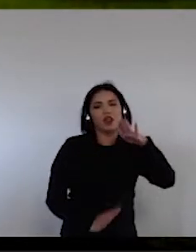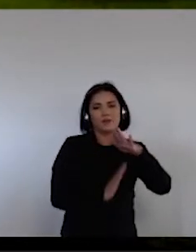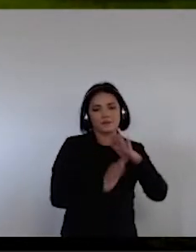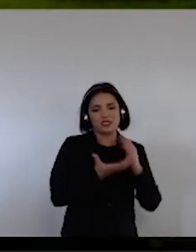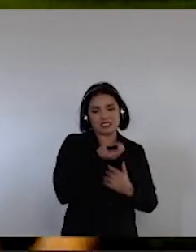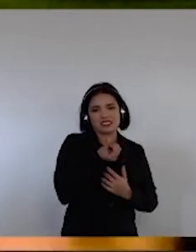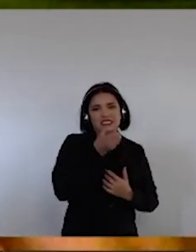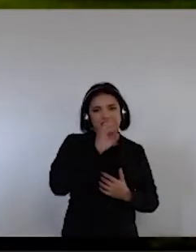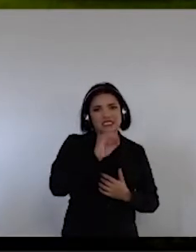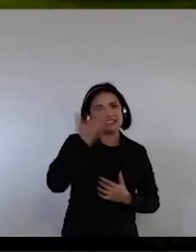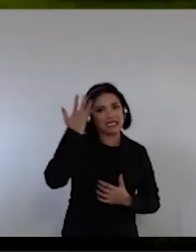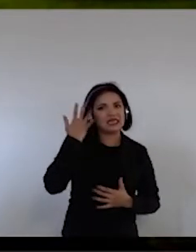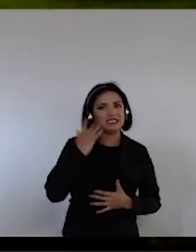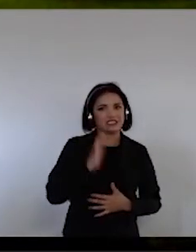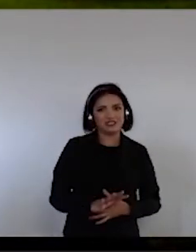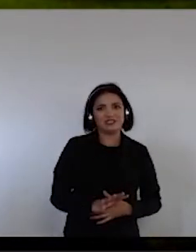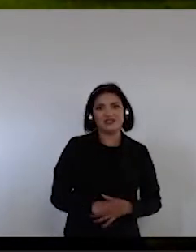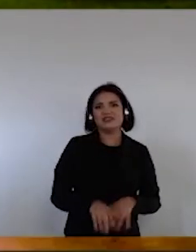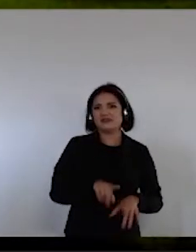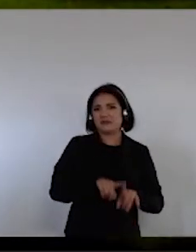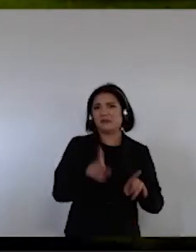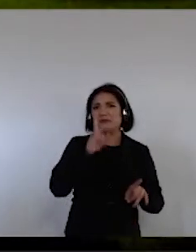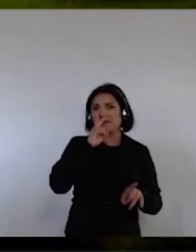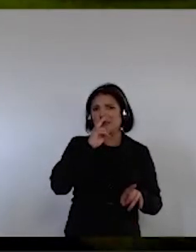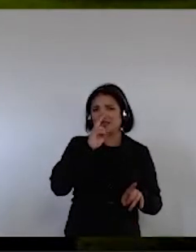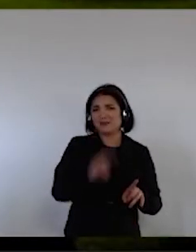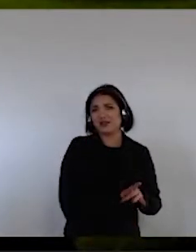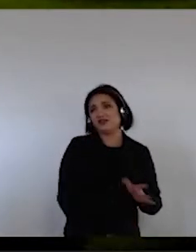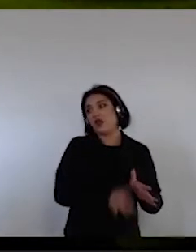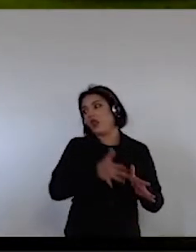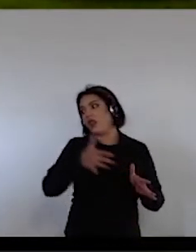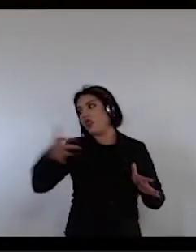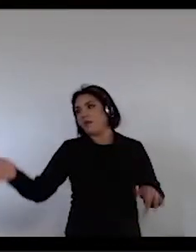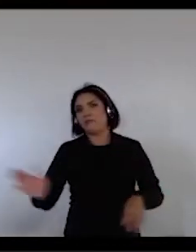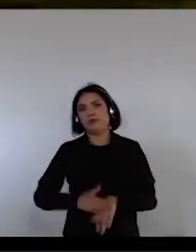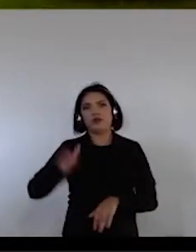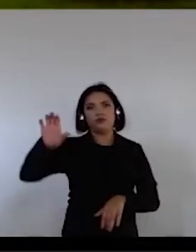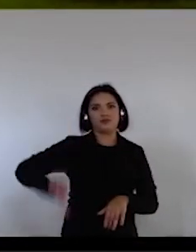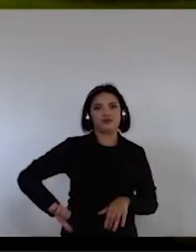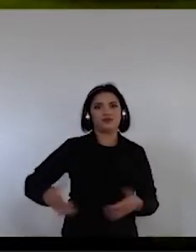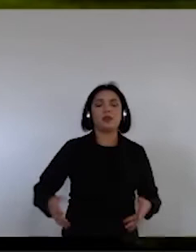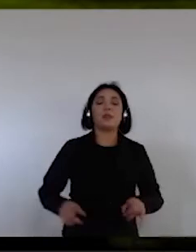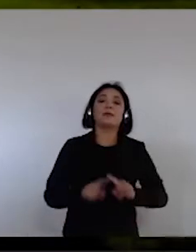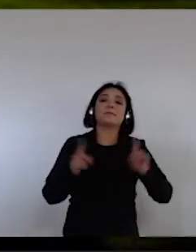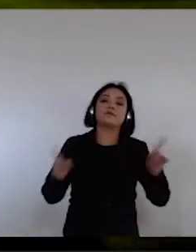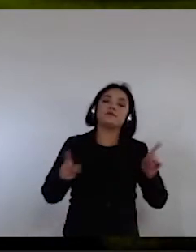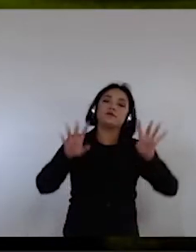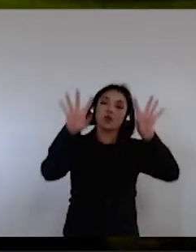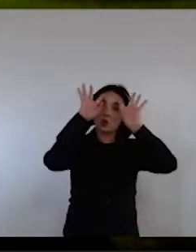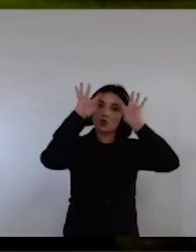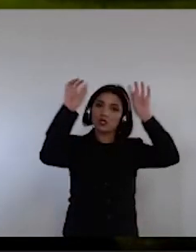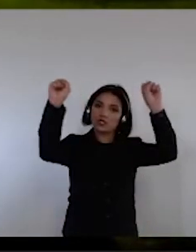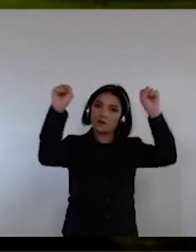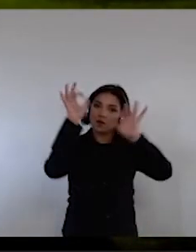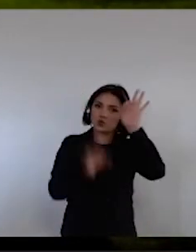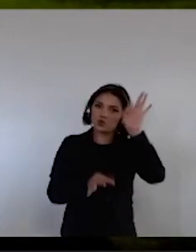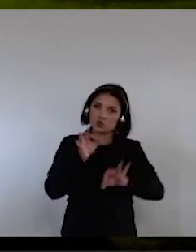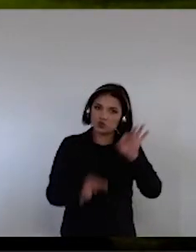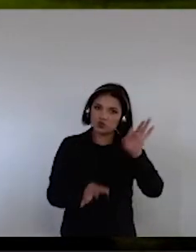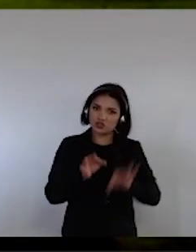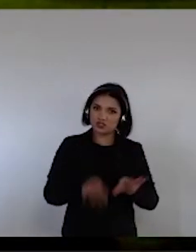vai acabar aqui, no recurso especial, no recurso extraordinário. Então, todo mundo tem interesse em que funcione bem. Eu acho que o problema é você